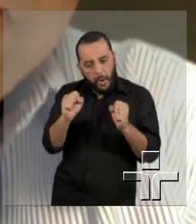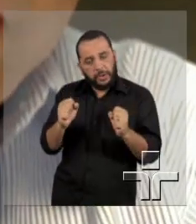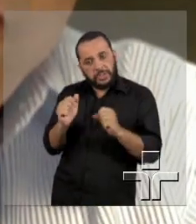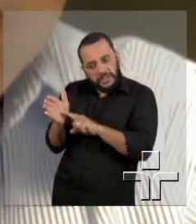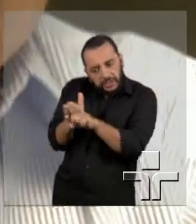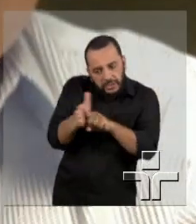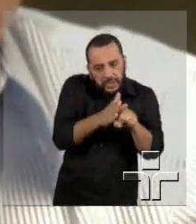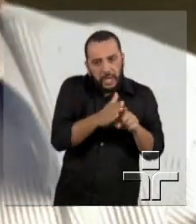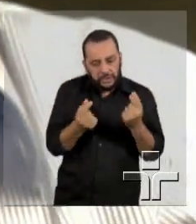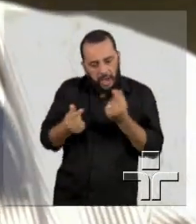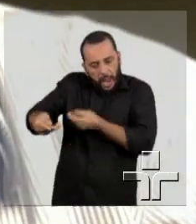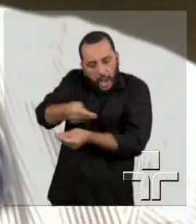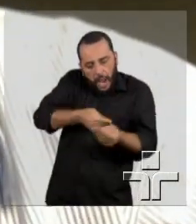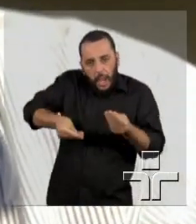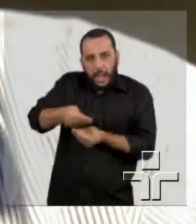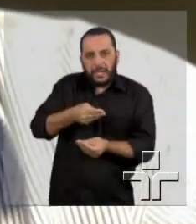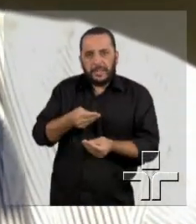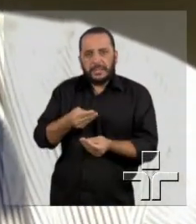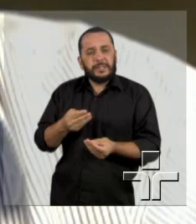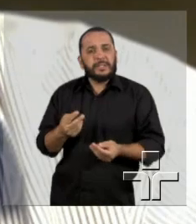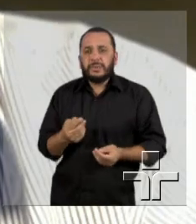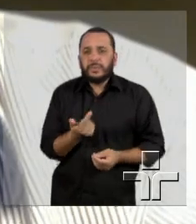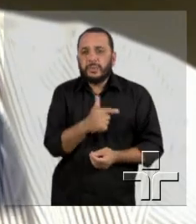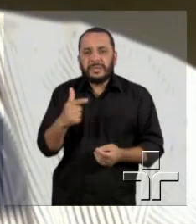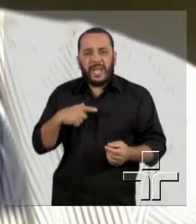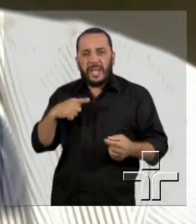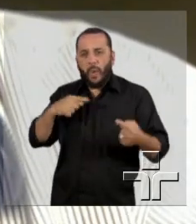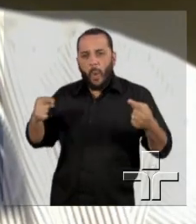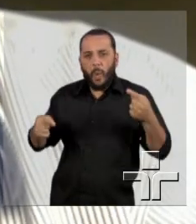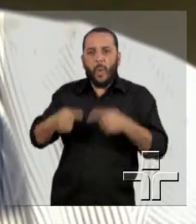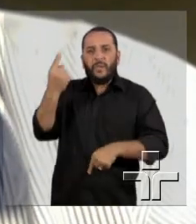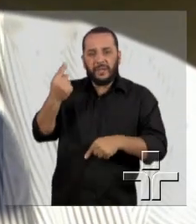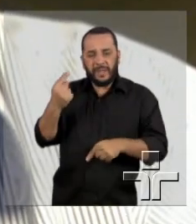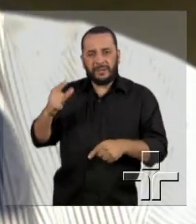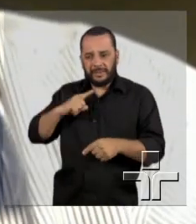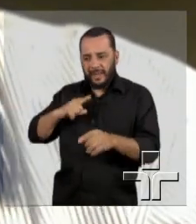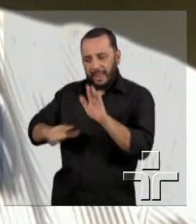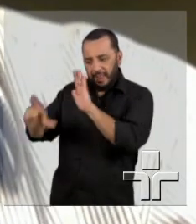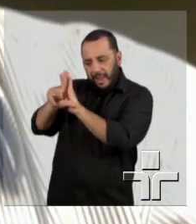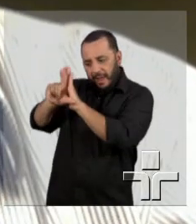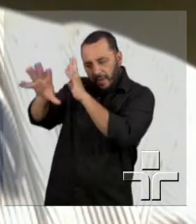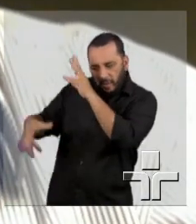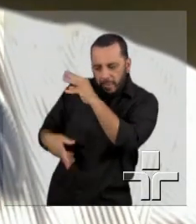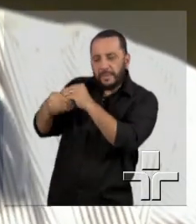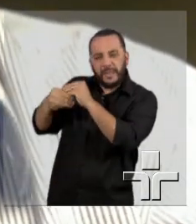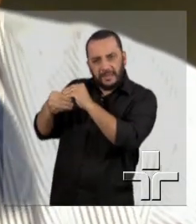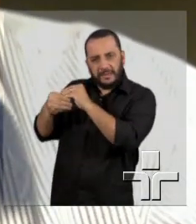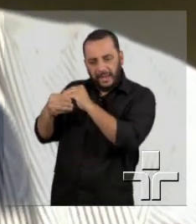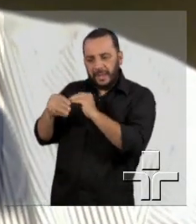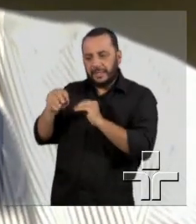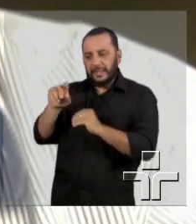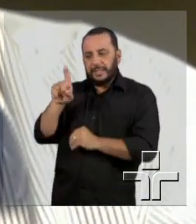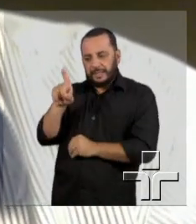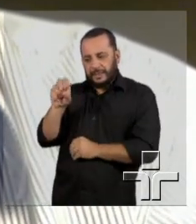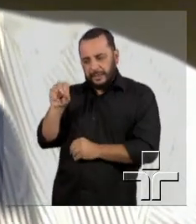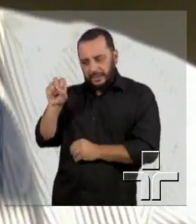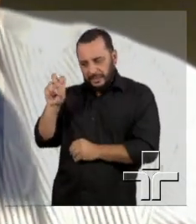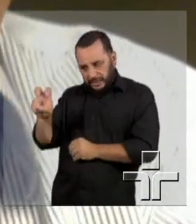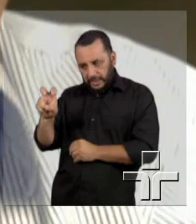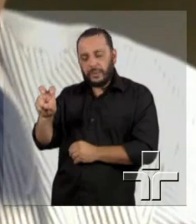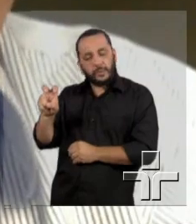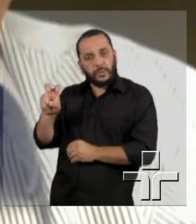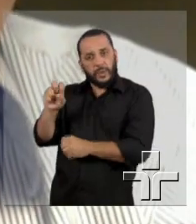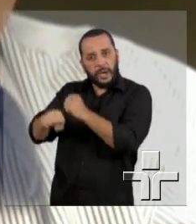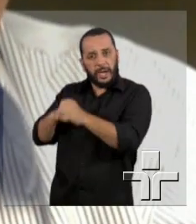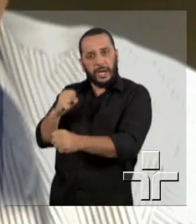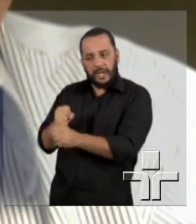98. Não existe aí um conflito, ministro, entre a Lei Complementar 105 de 2001, com